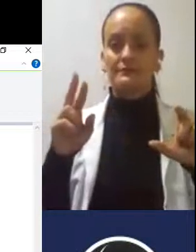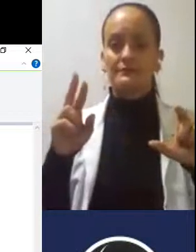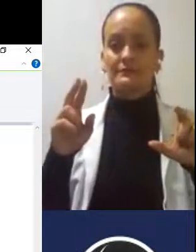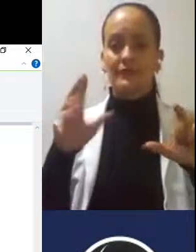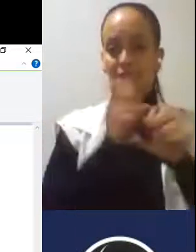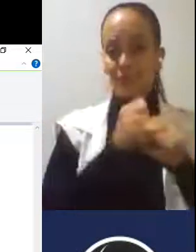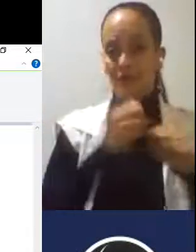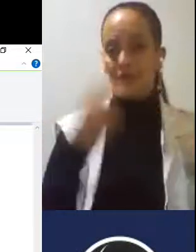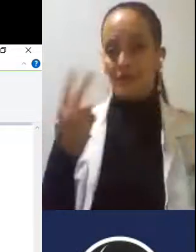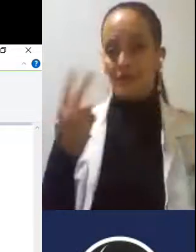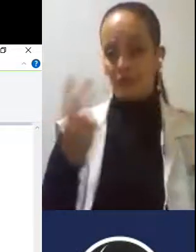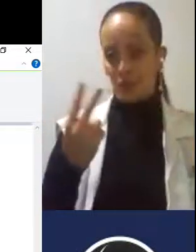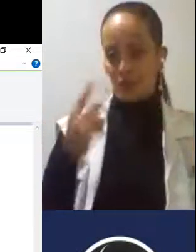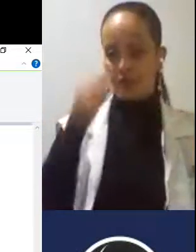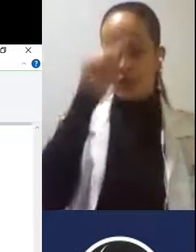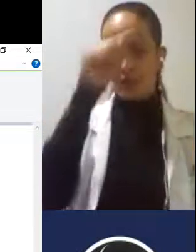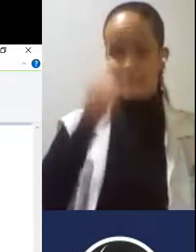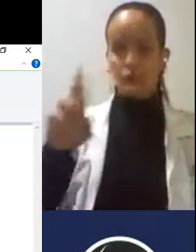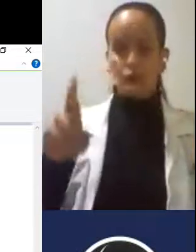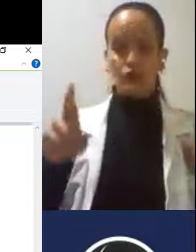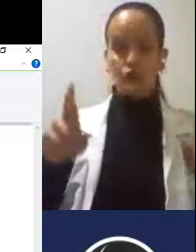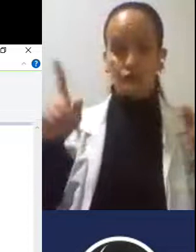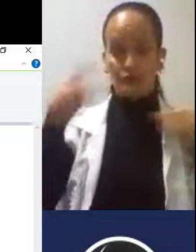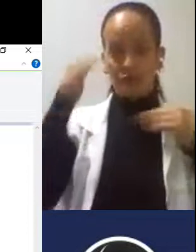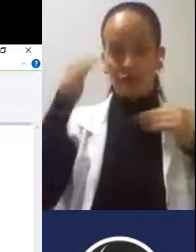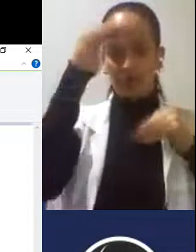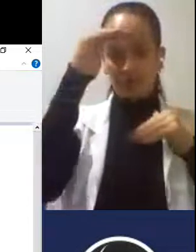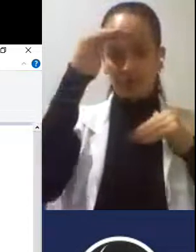R3 paralelo com R4.